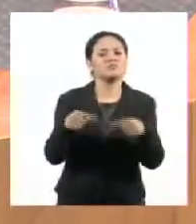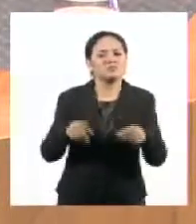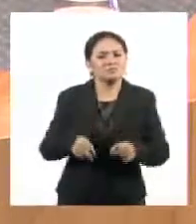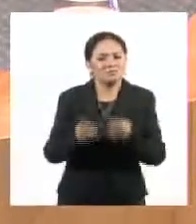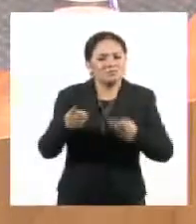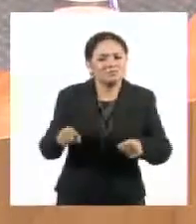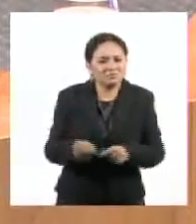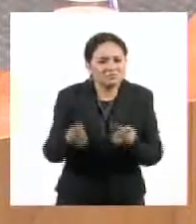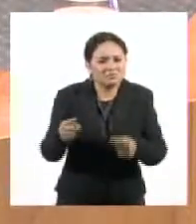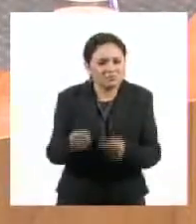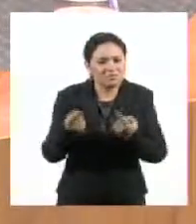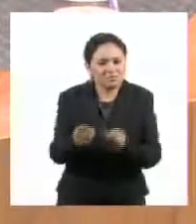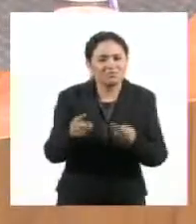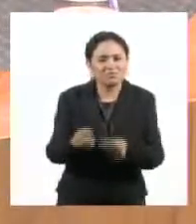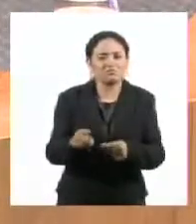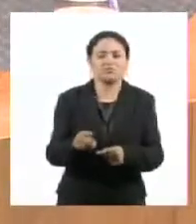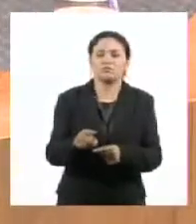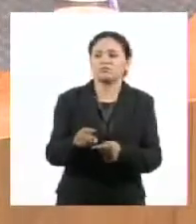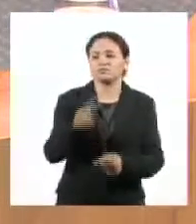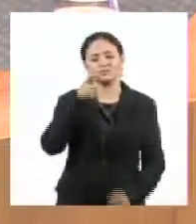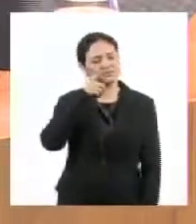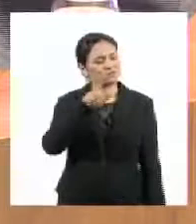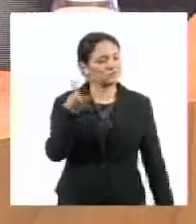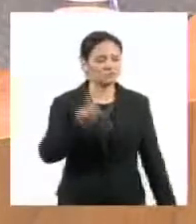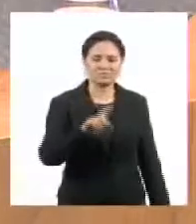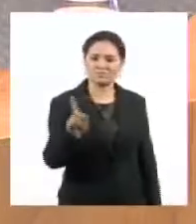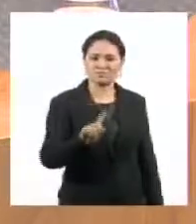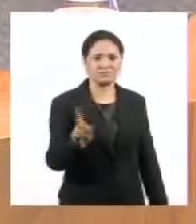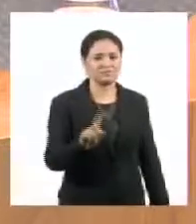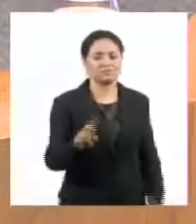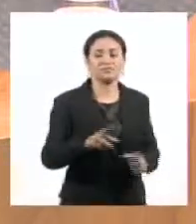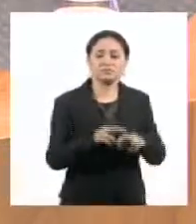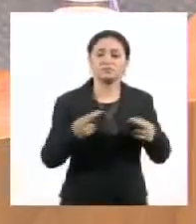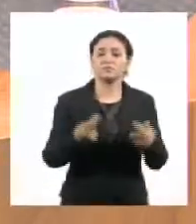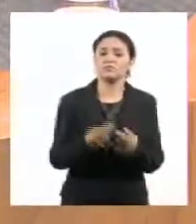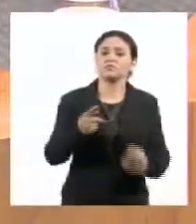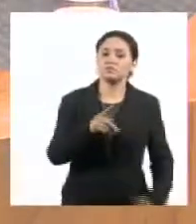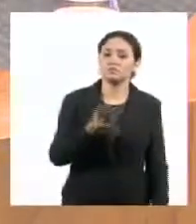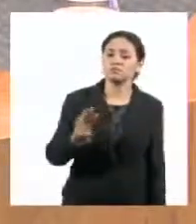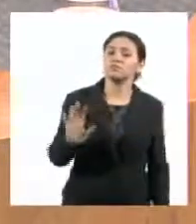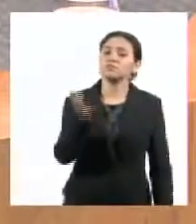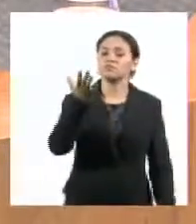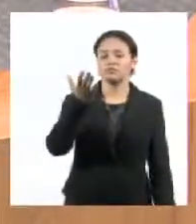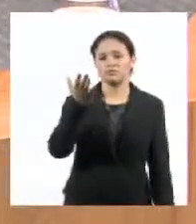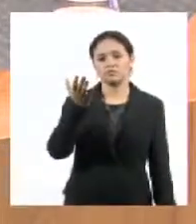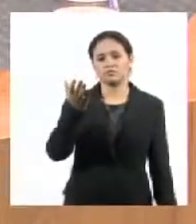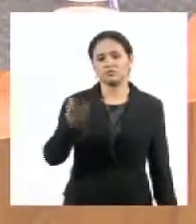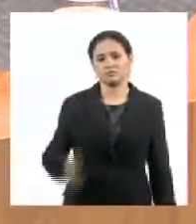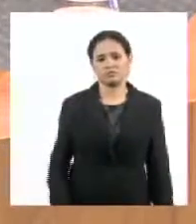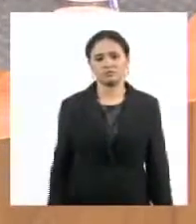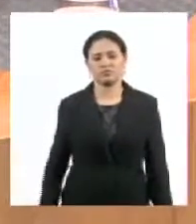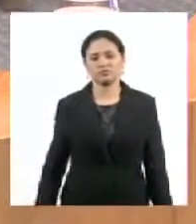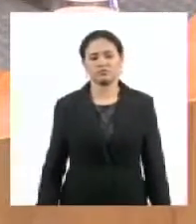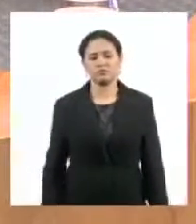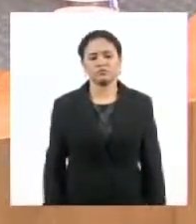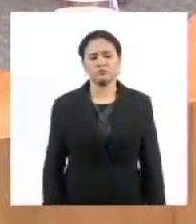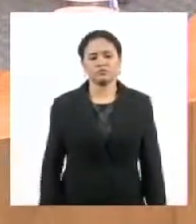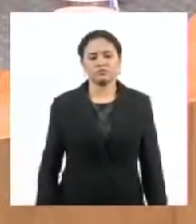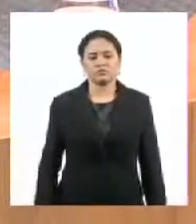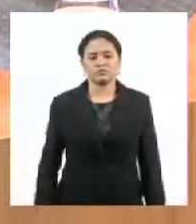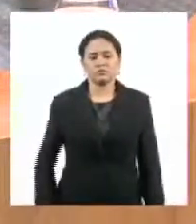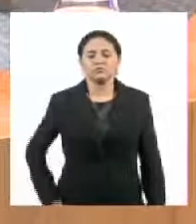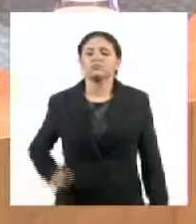atrapalhar, que não iam conseguir. A audiência pública seria realizada de qualquer forma. Dada a